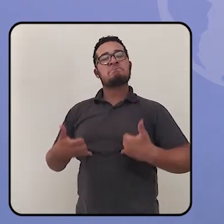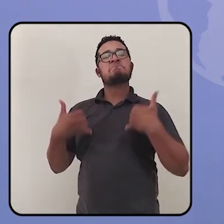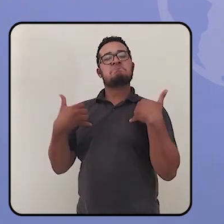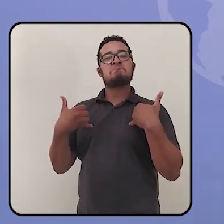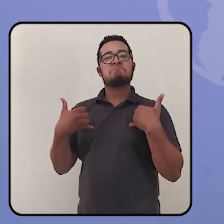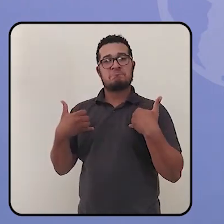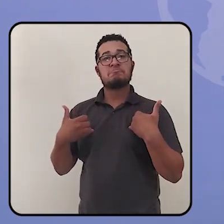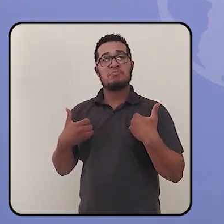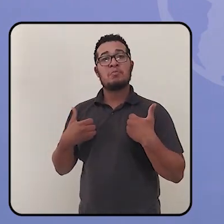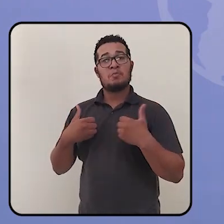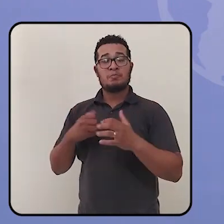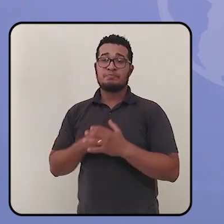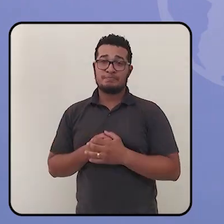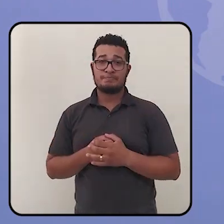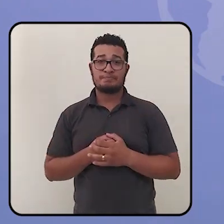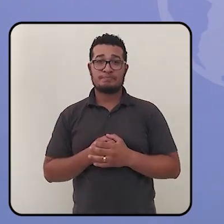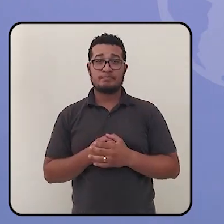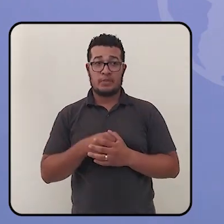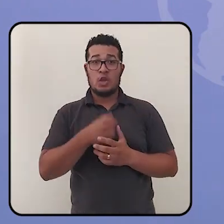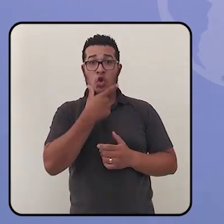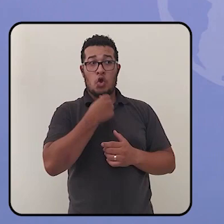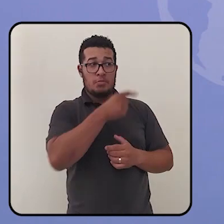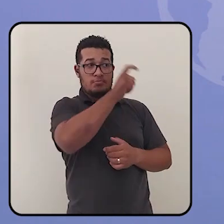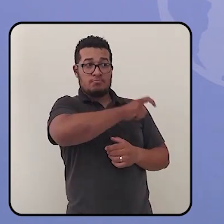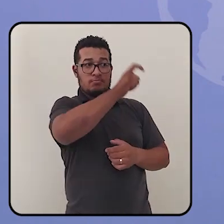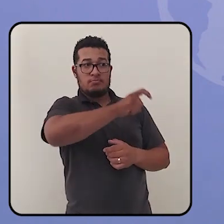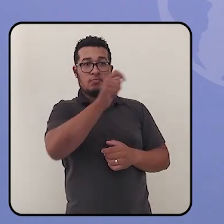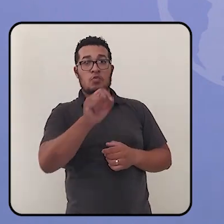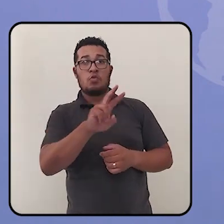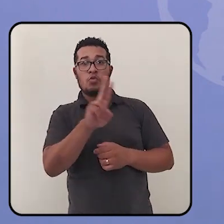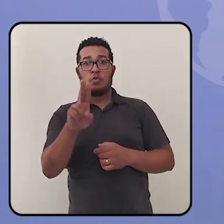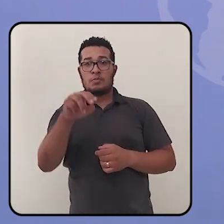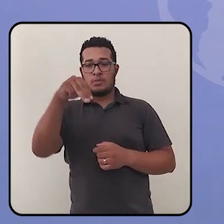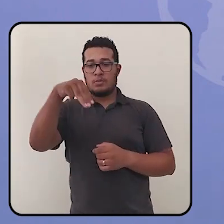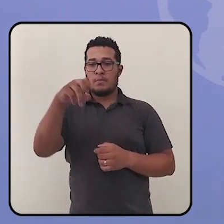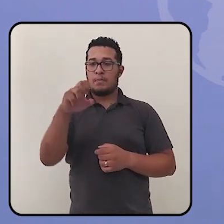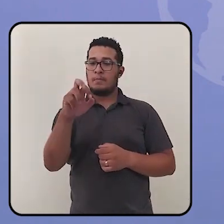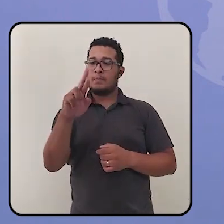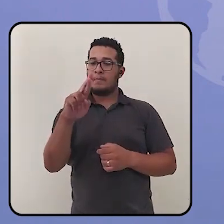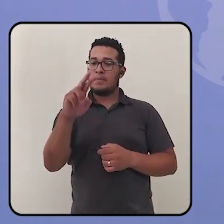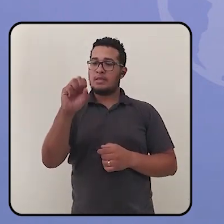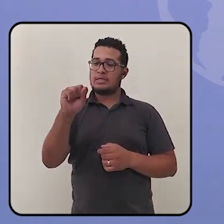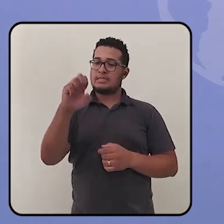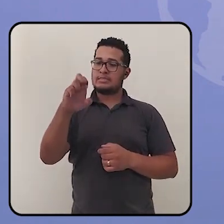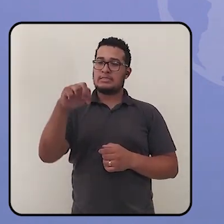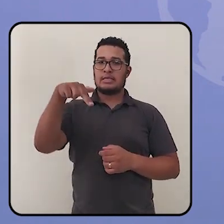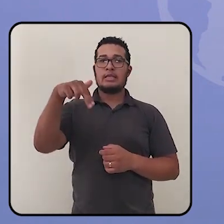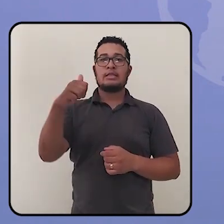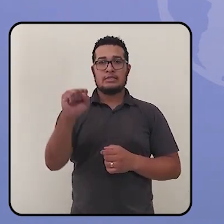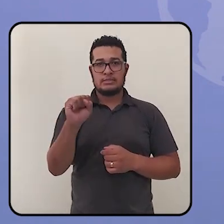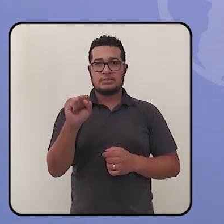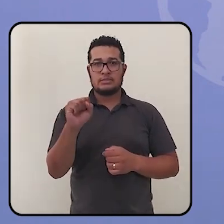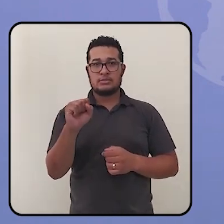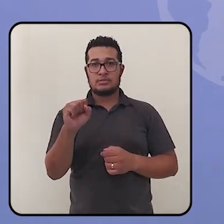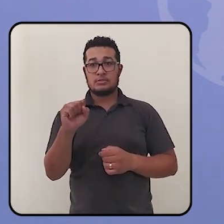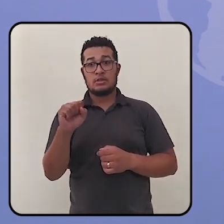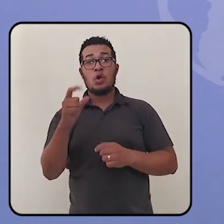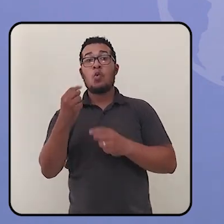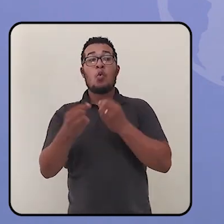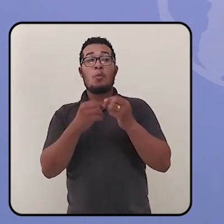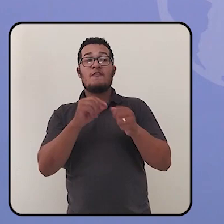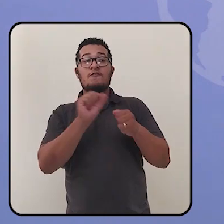patrocinavam os artistas e esses homens eram chamados de os mecenas e essa prática era chamada de